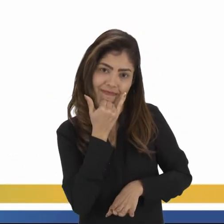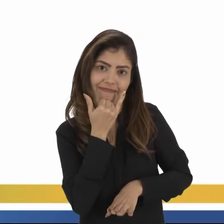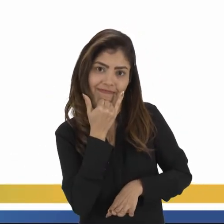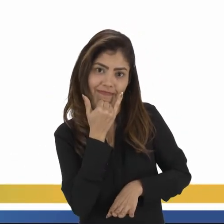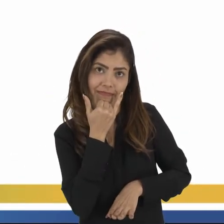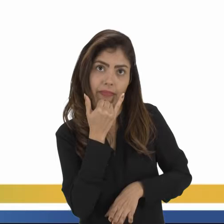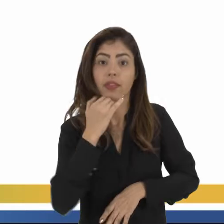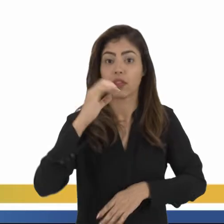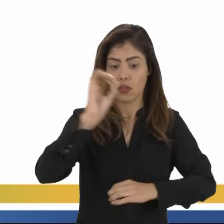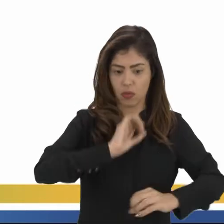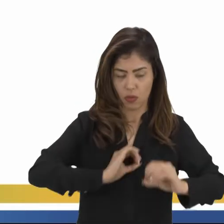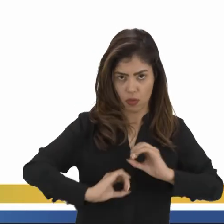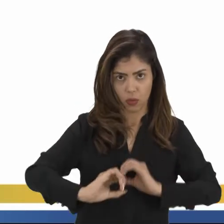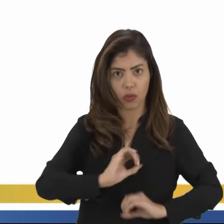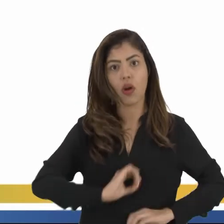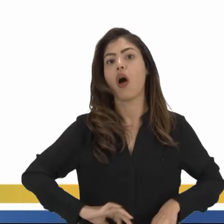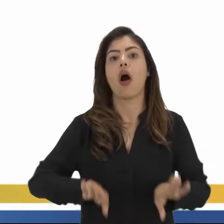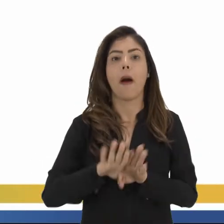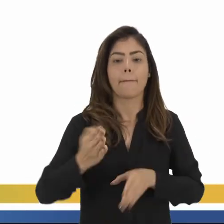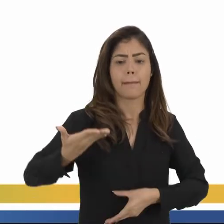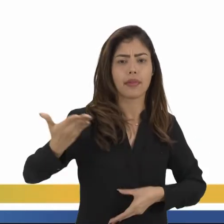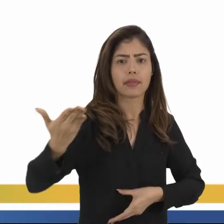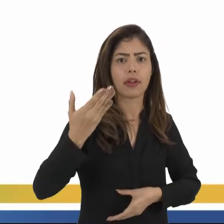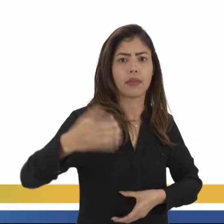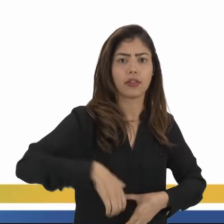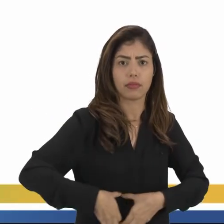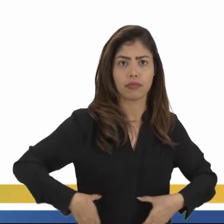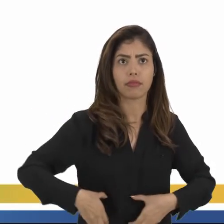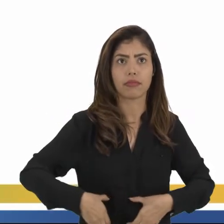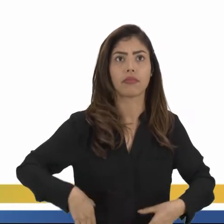que é um órgão basicamente muscular.